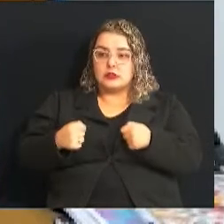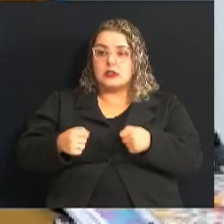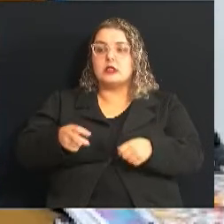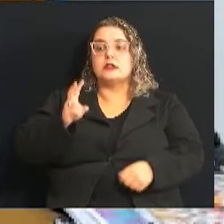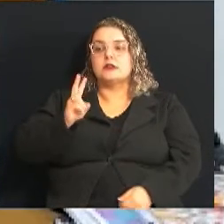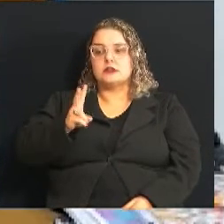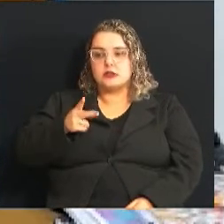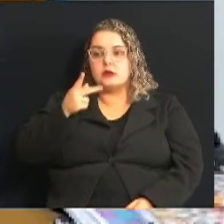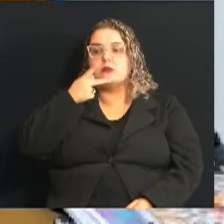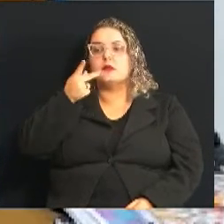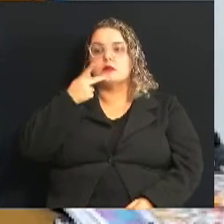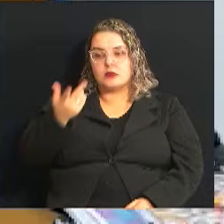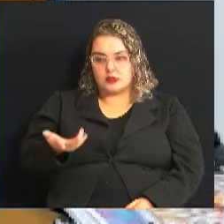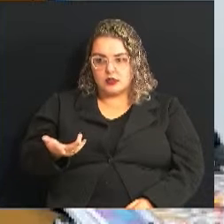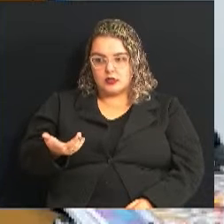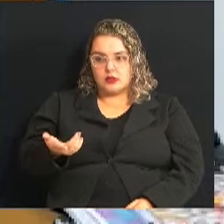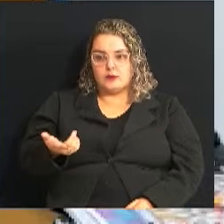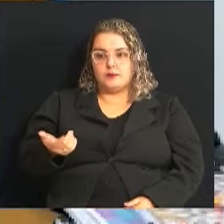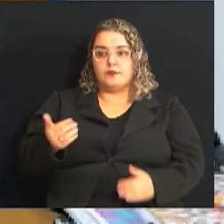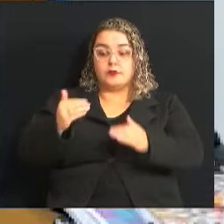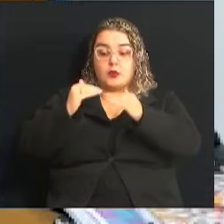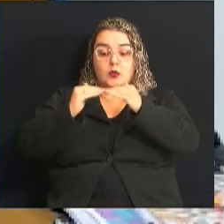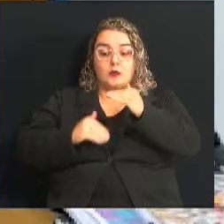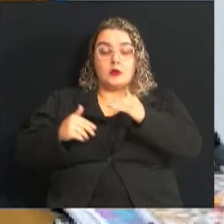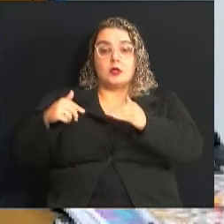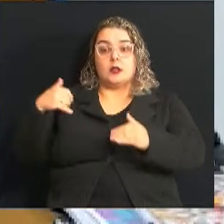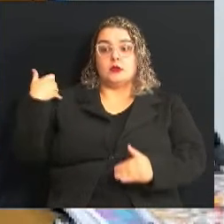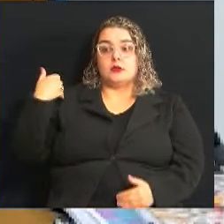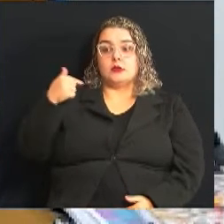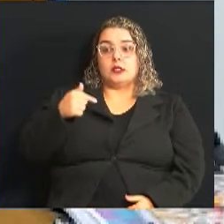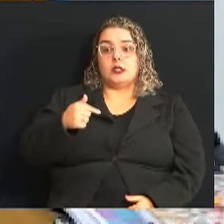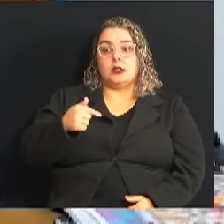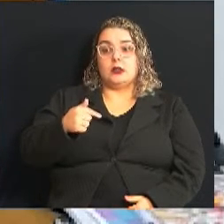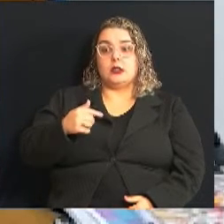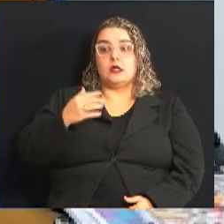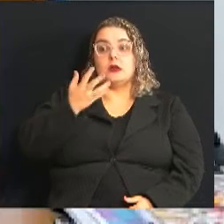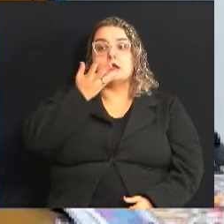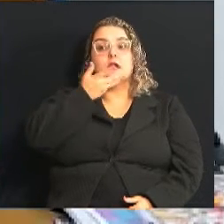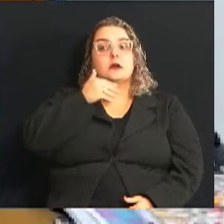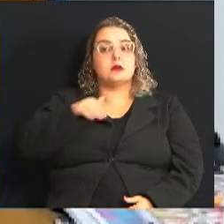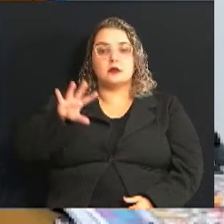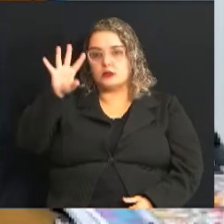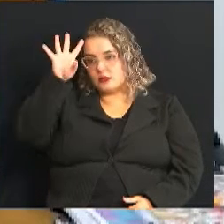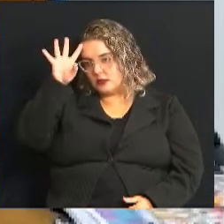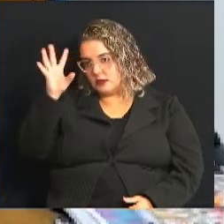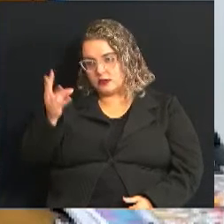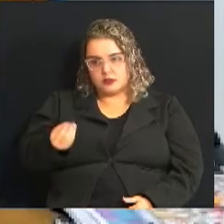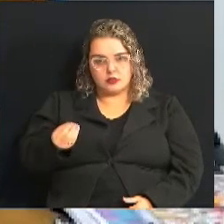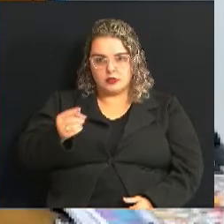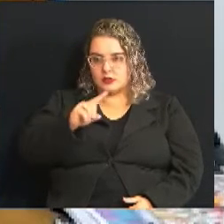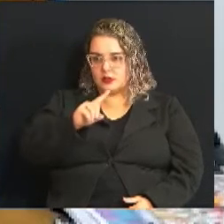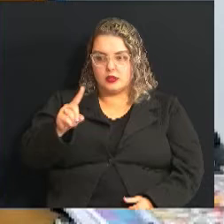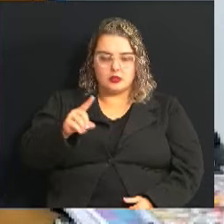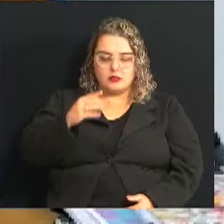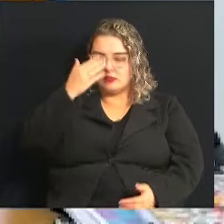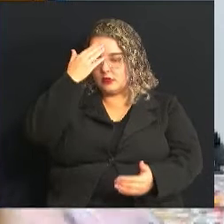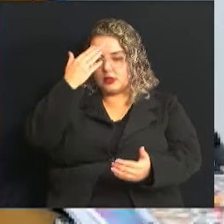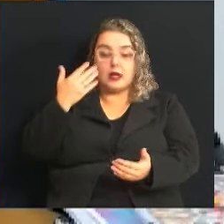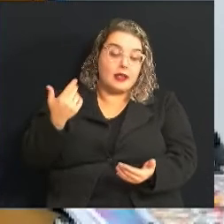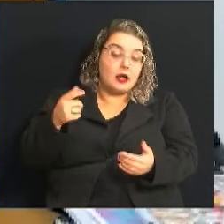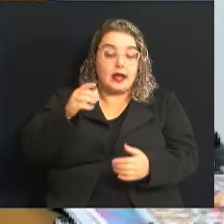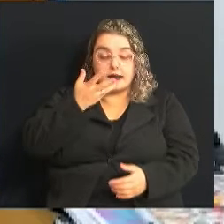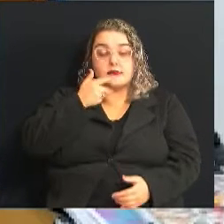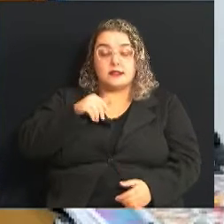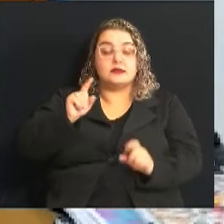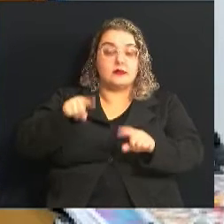repetir, porque com menos de 7, a criança não compreende. Então, ela vai acreditar que o fulano vai voltar, ela está